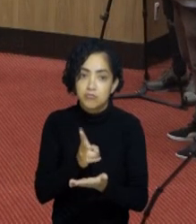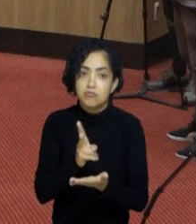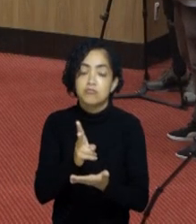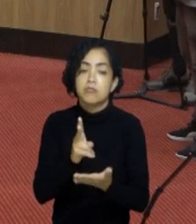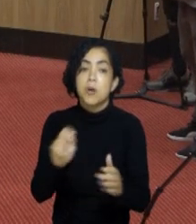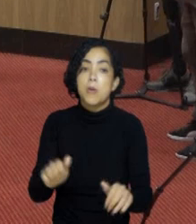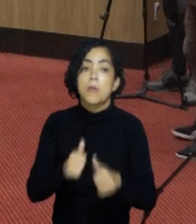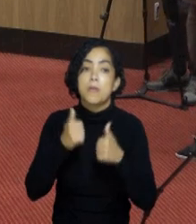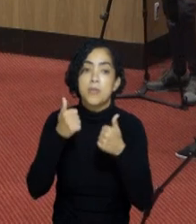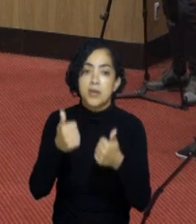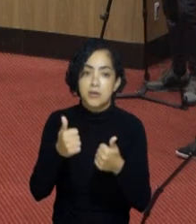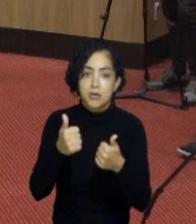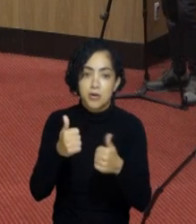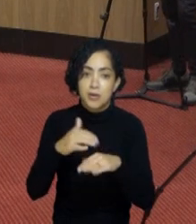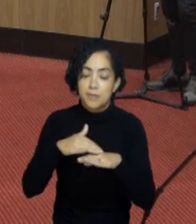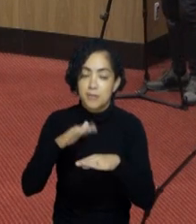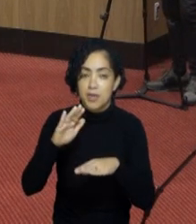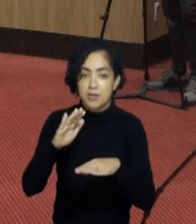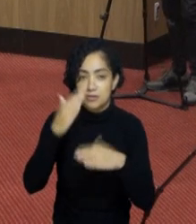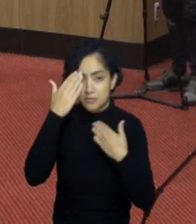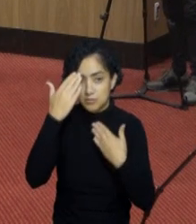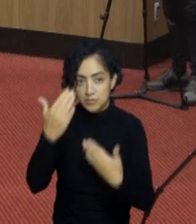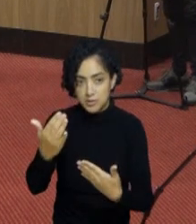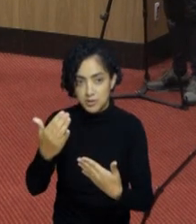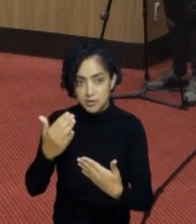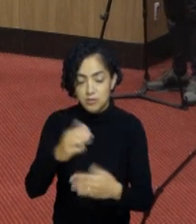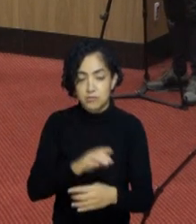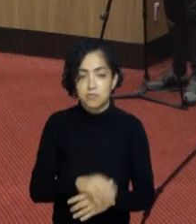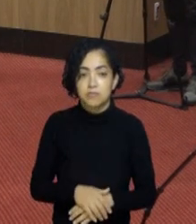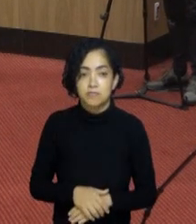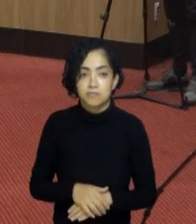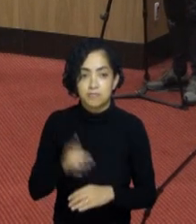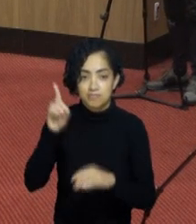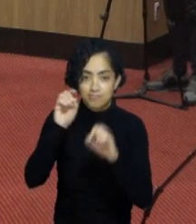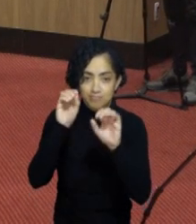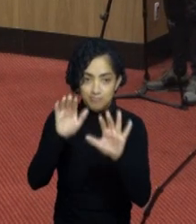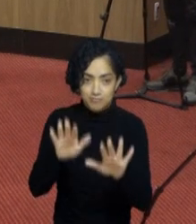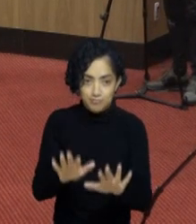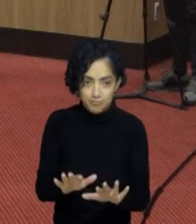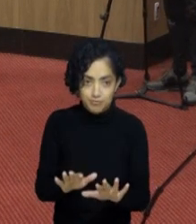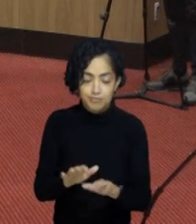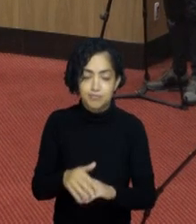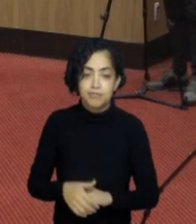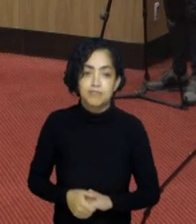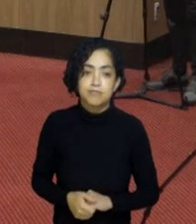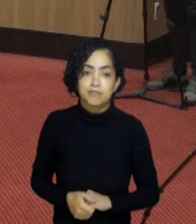melhor e fazendo mais. Muito obrigado e um bom dia a todos. Que Deus os abençoe. Até logo.